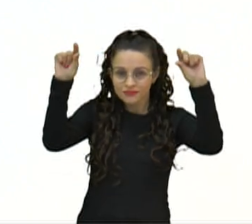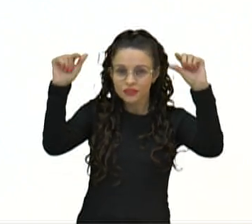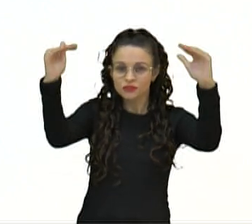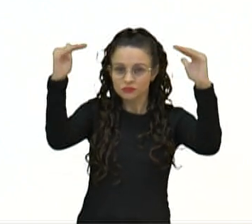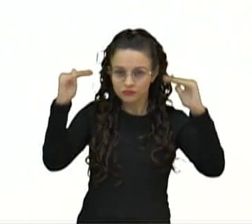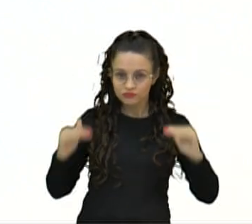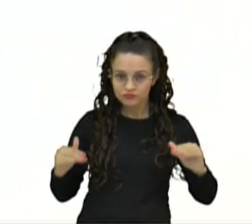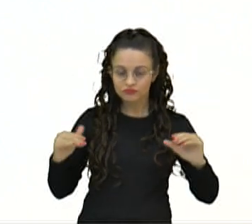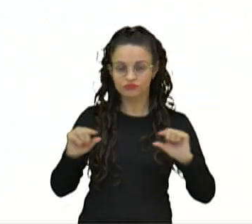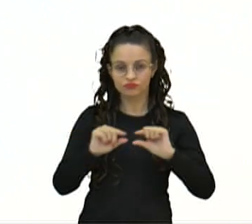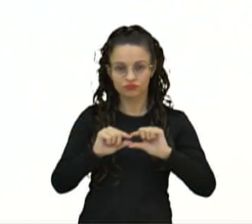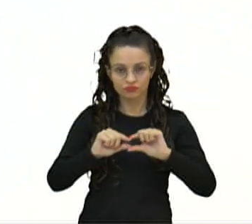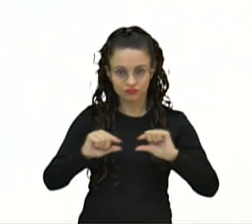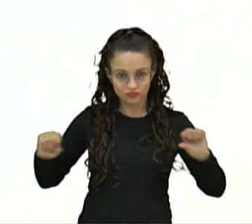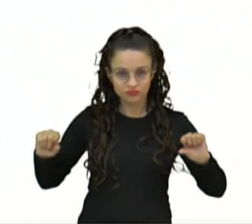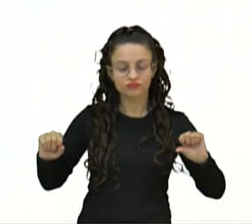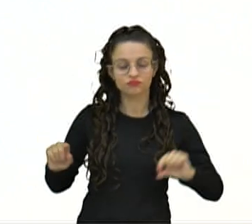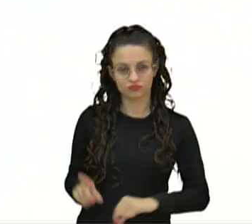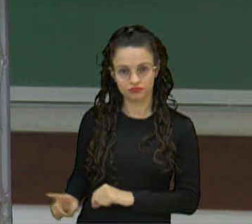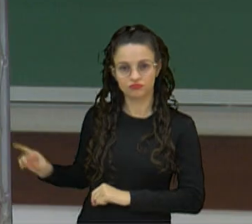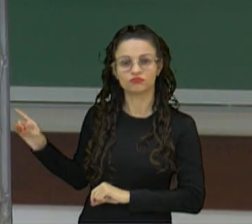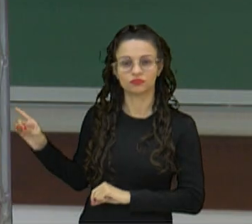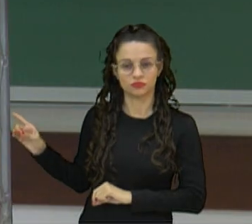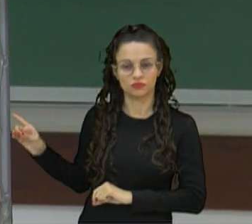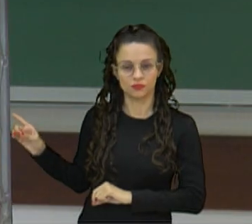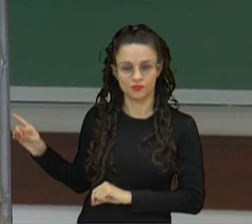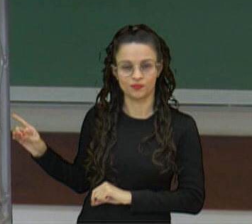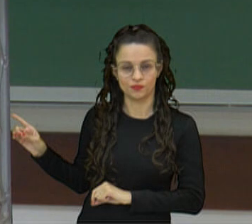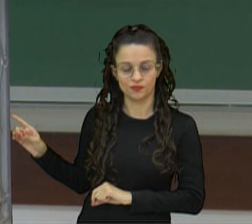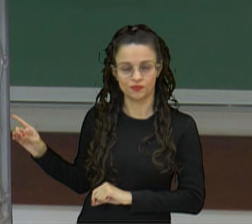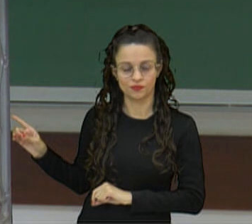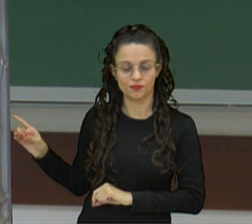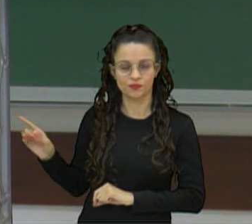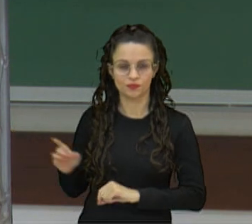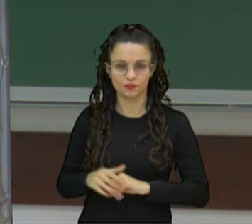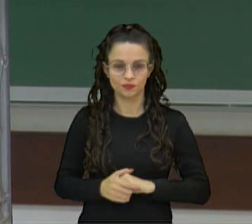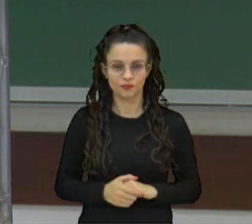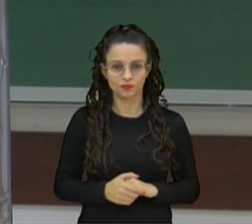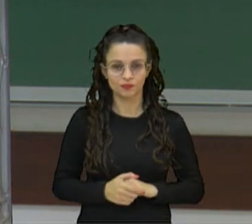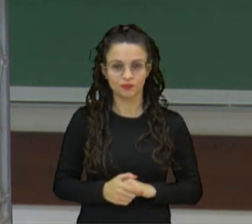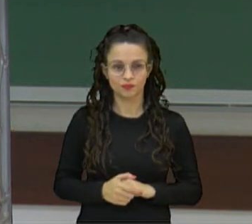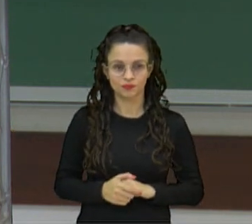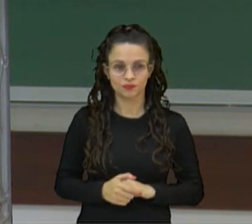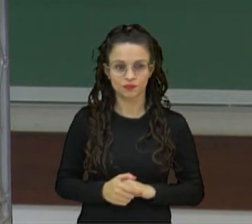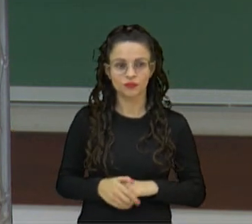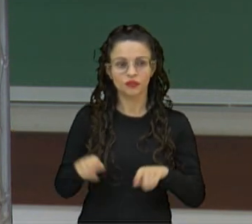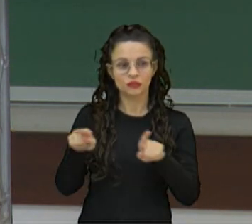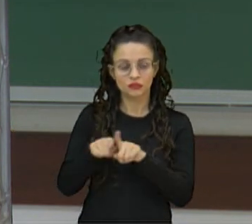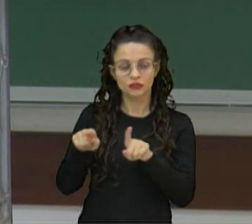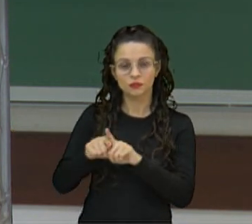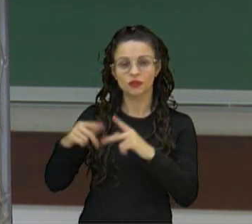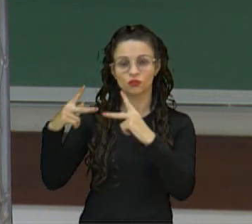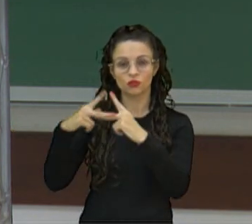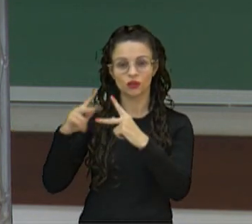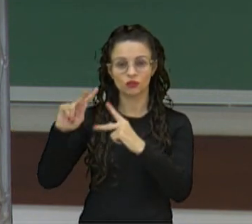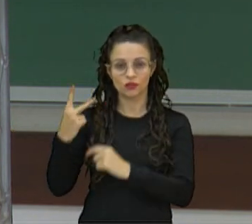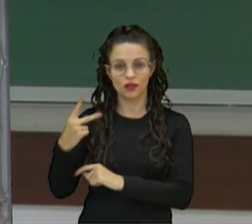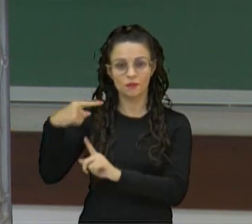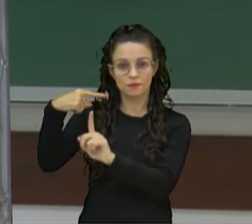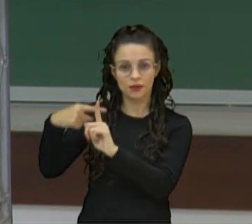Carbono diamante, gás oxigênio, formando carbono grafite e gás oxigênio. E o valor ΔH é